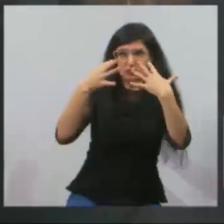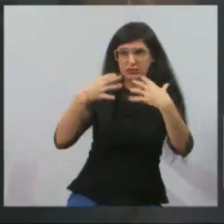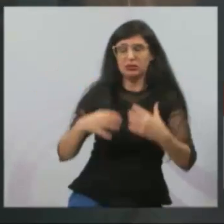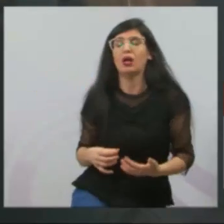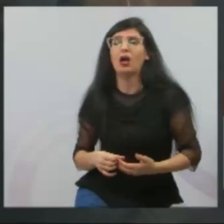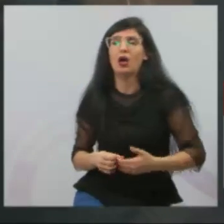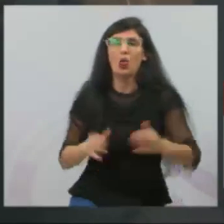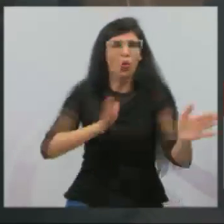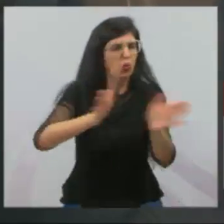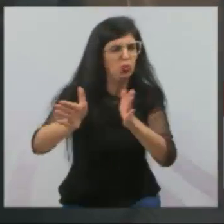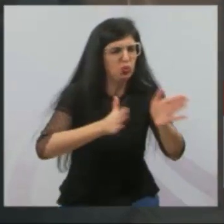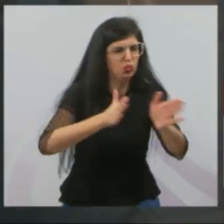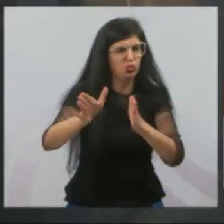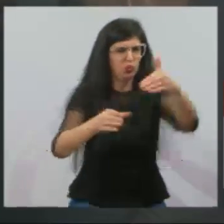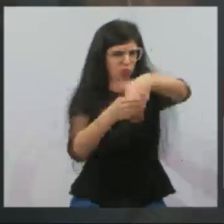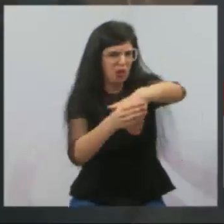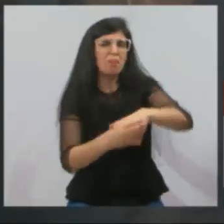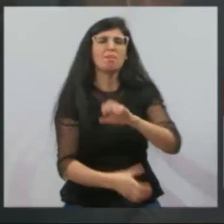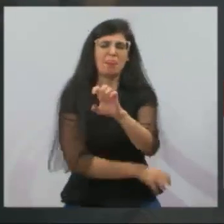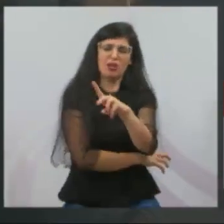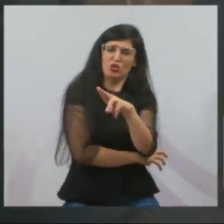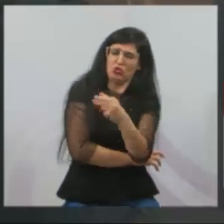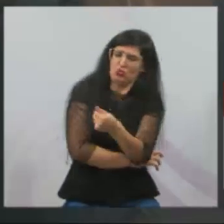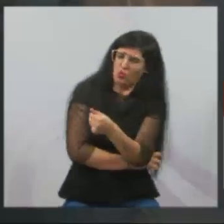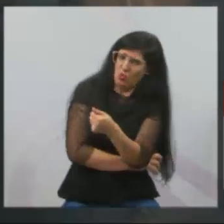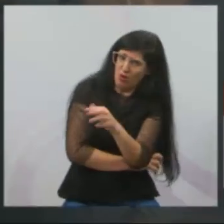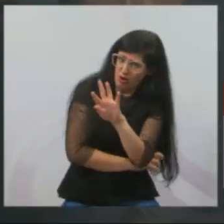vereador me antecedeu, Eduardo Cury, Bertaioli,